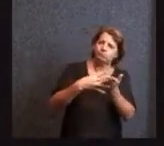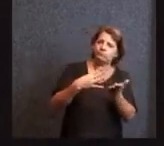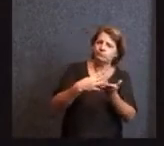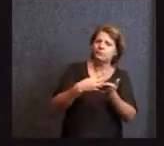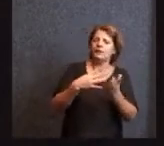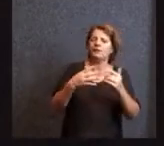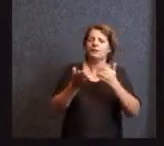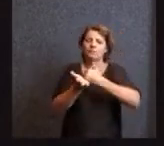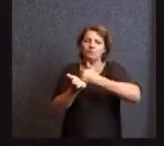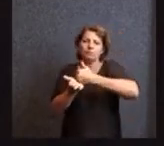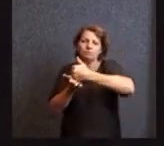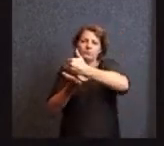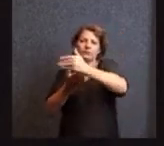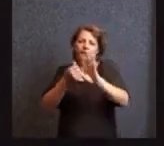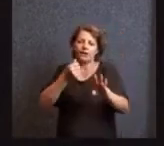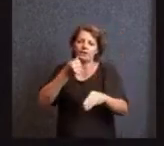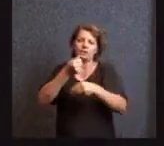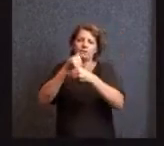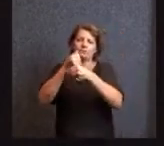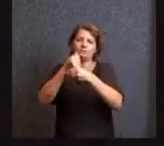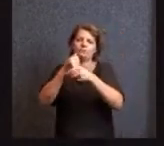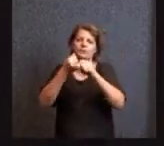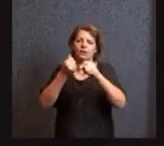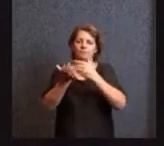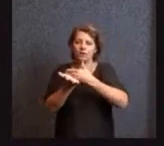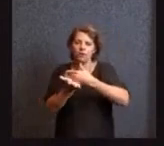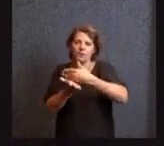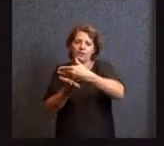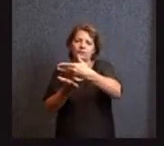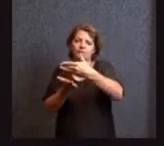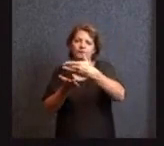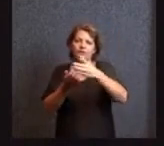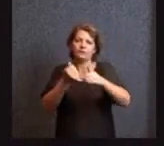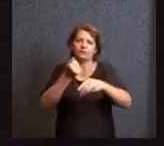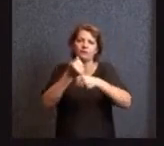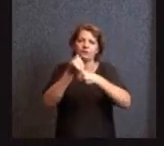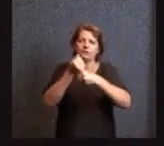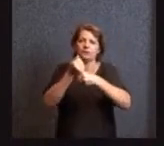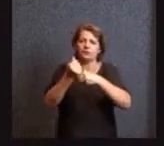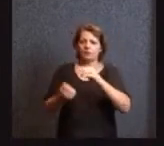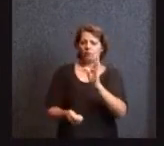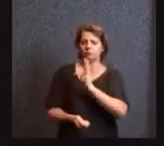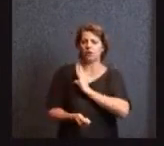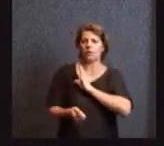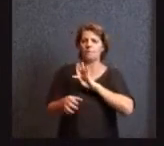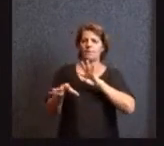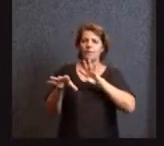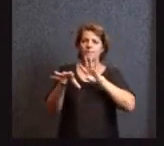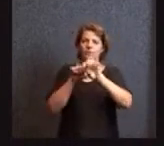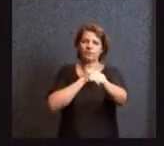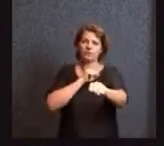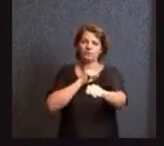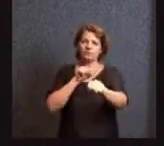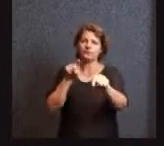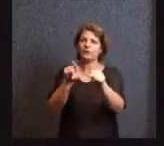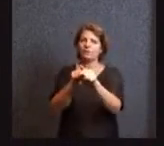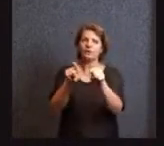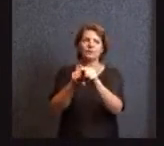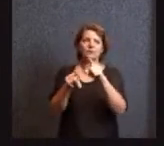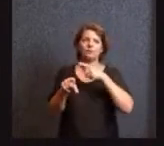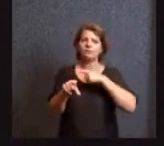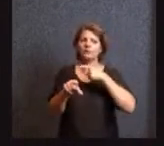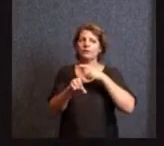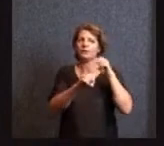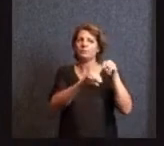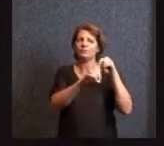iniciação, complementar para iniciação profissional, porque o EJA de ensino fundamental não tem educação profissional,